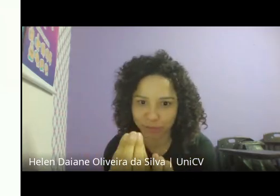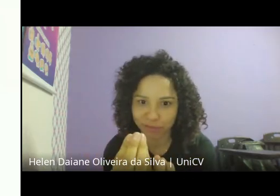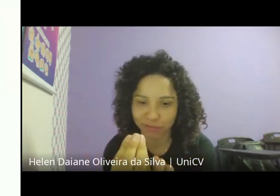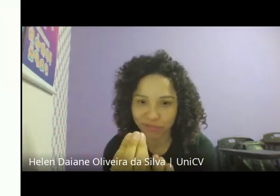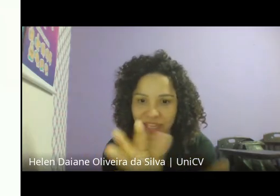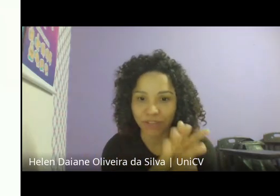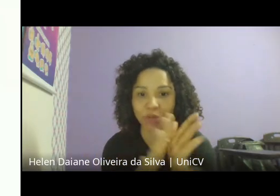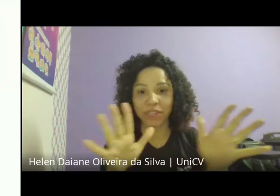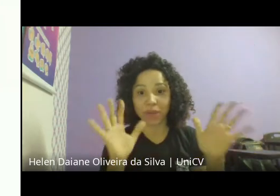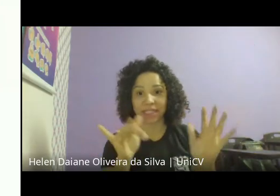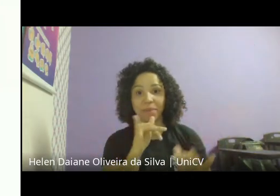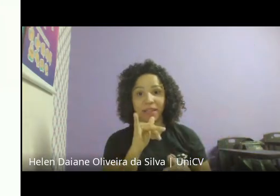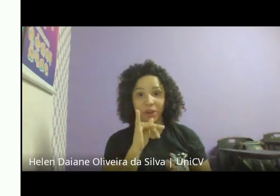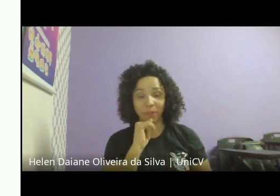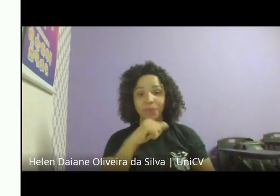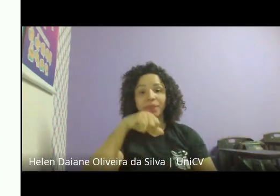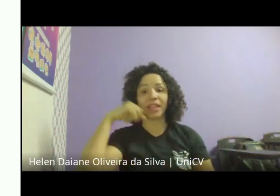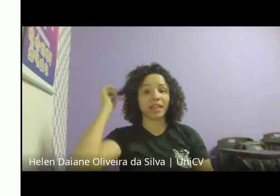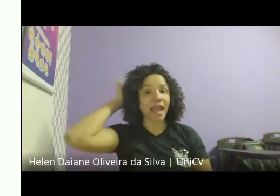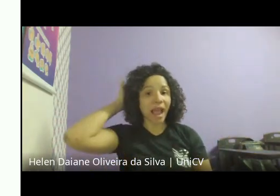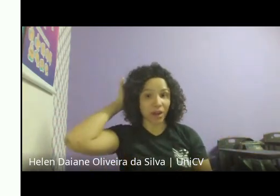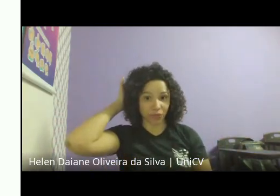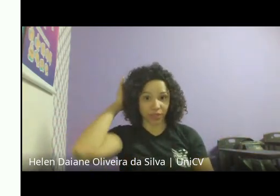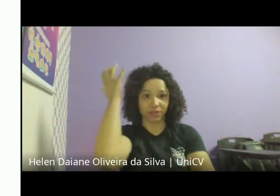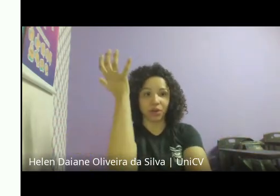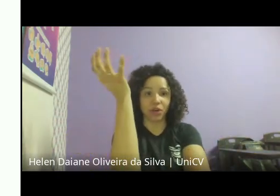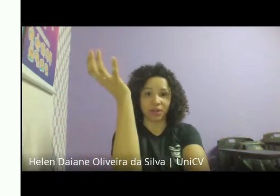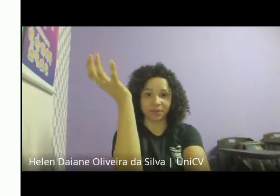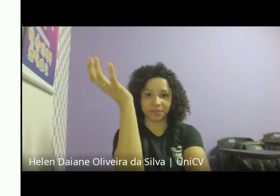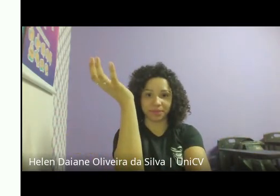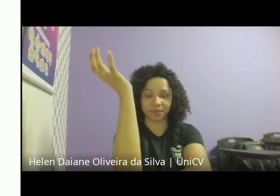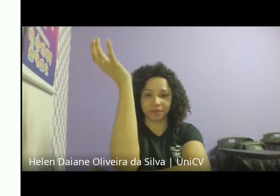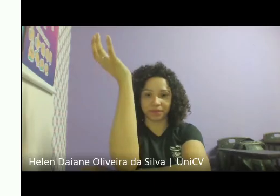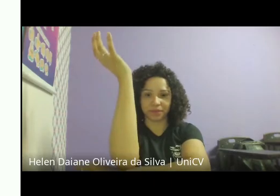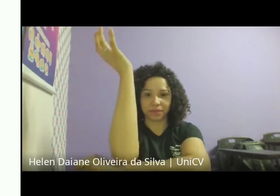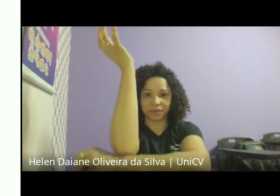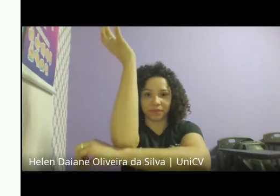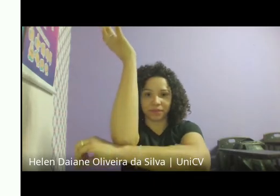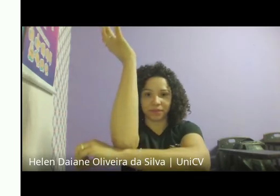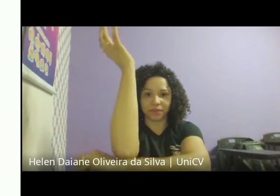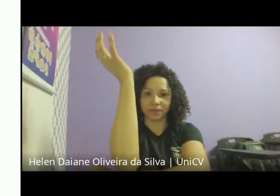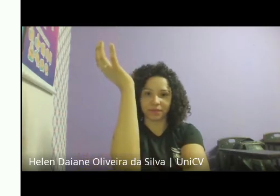referente. Vamos dar um exemplo aqui, ó. Árvore, ó.